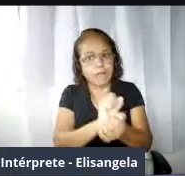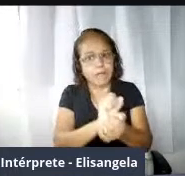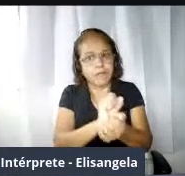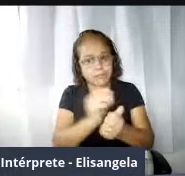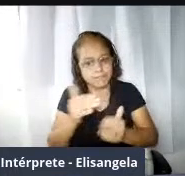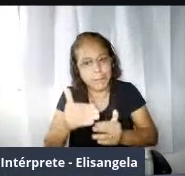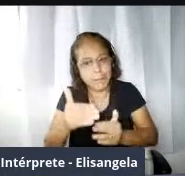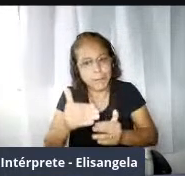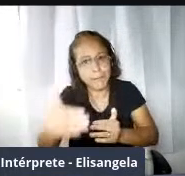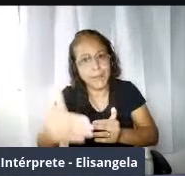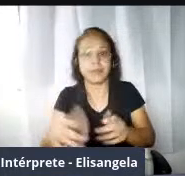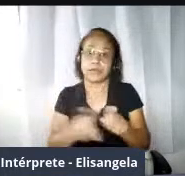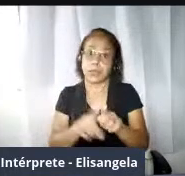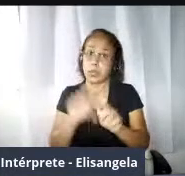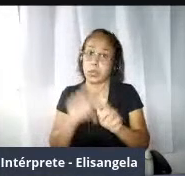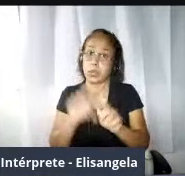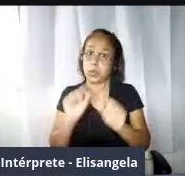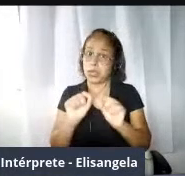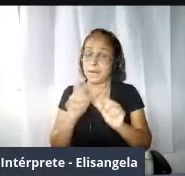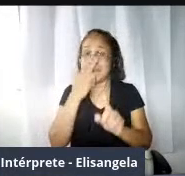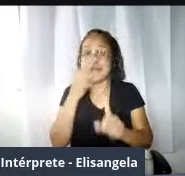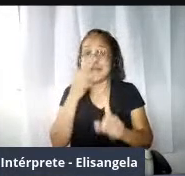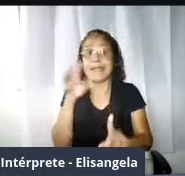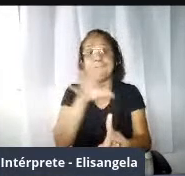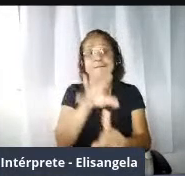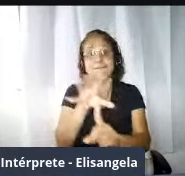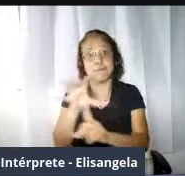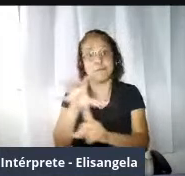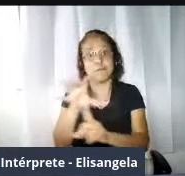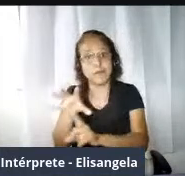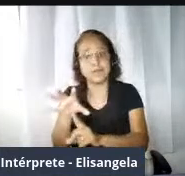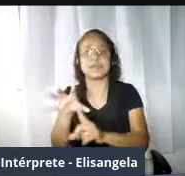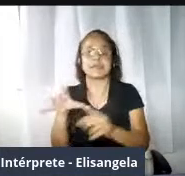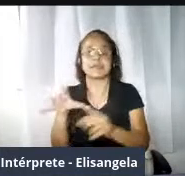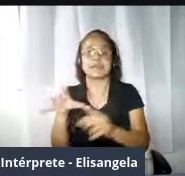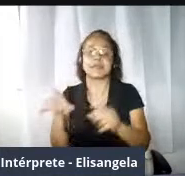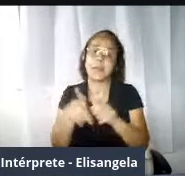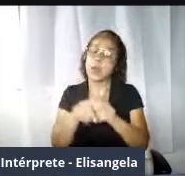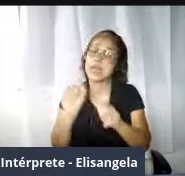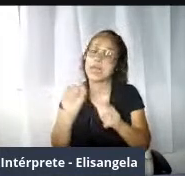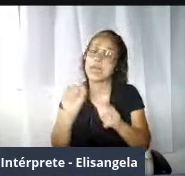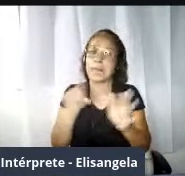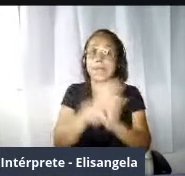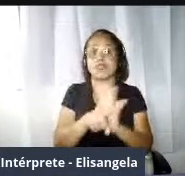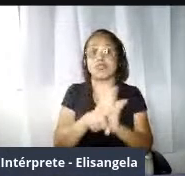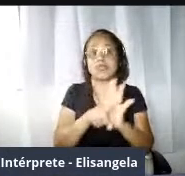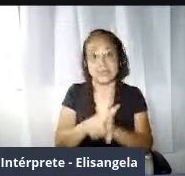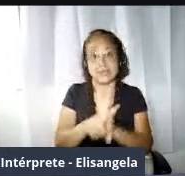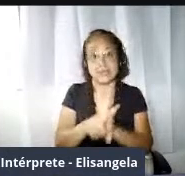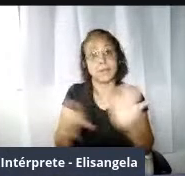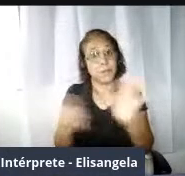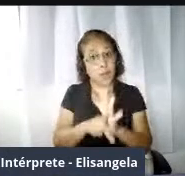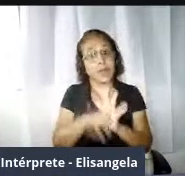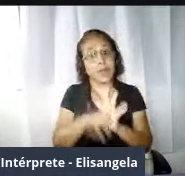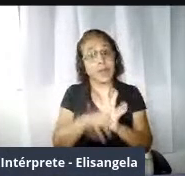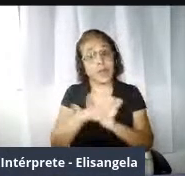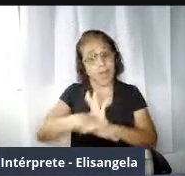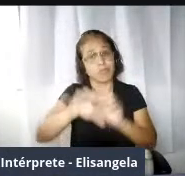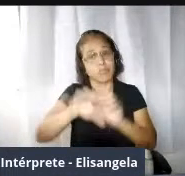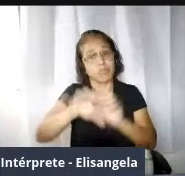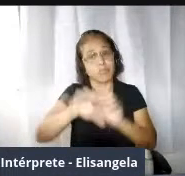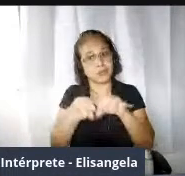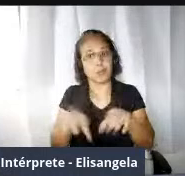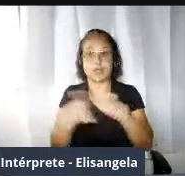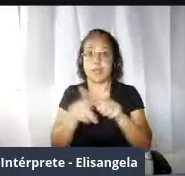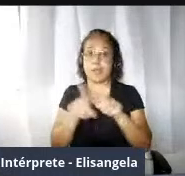vai influenciando nas pesquisas em história da educação, né? Além disso, uma ampliação do que se entendia por fonte.